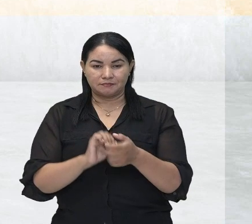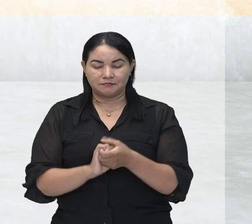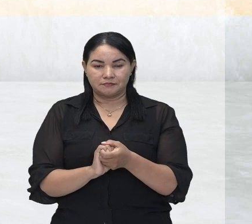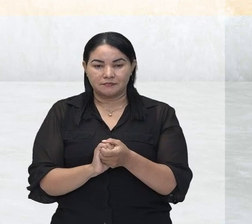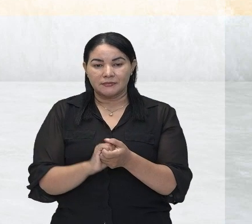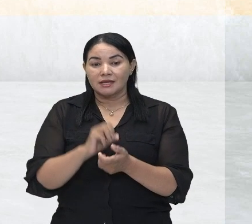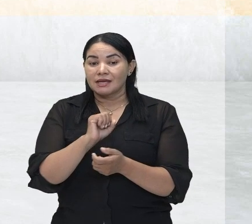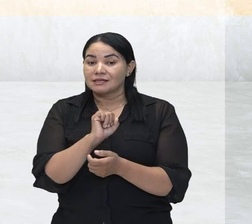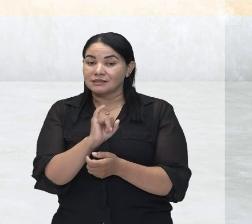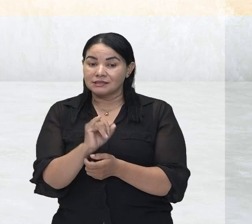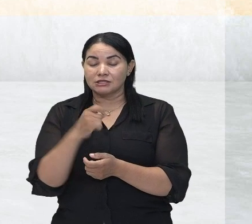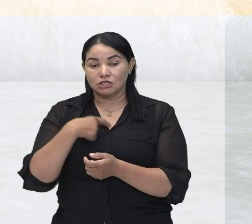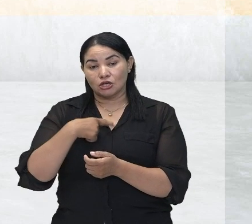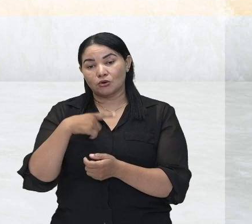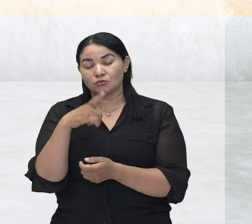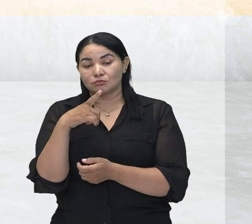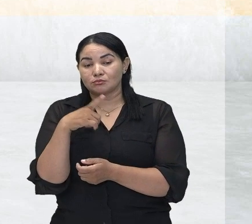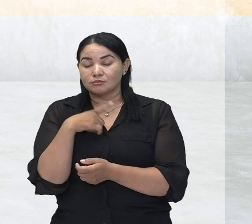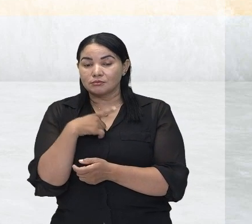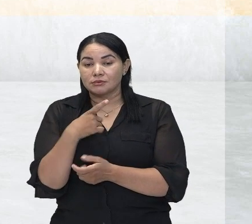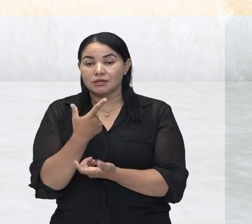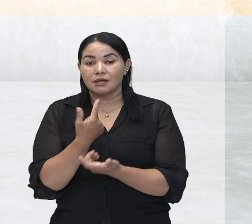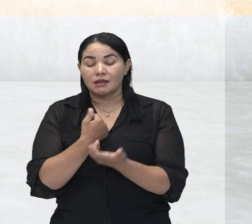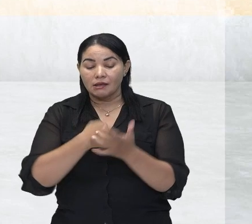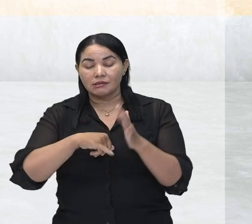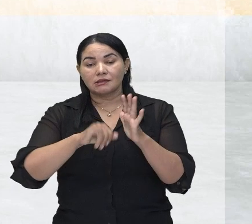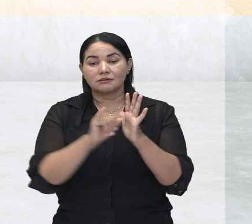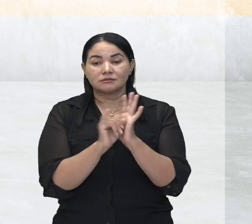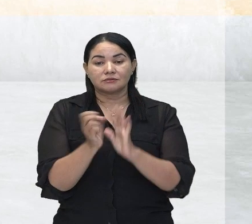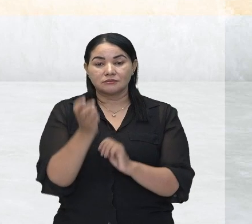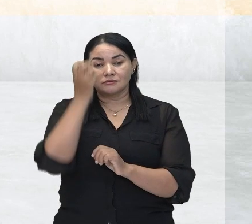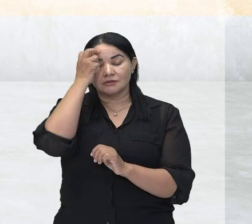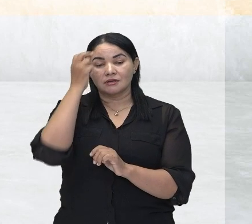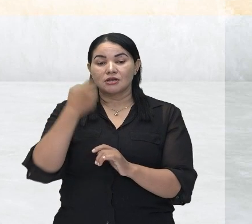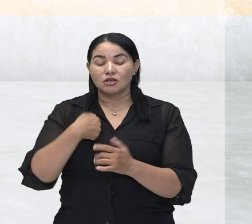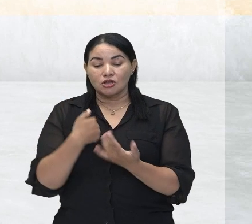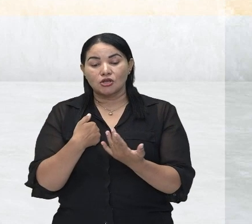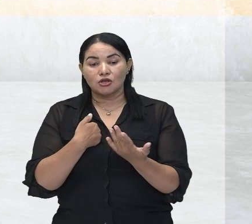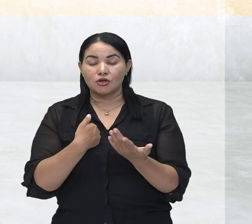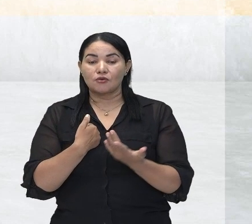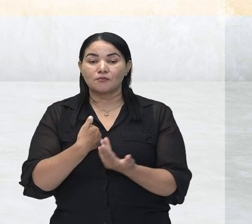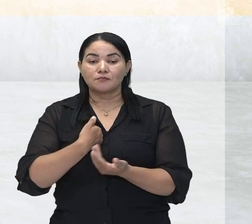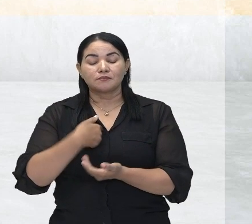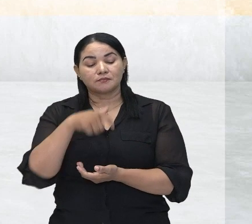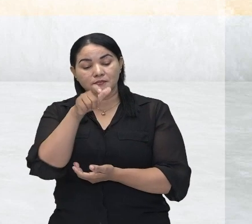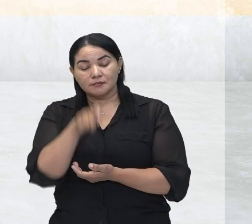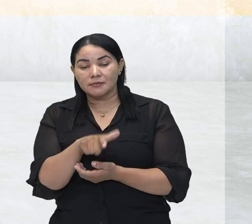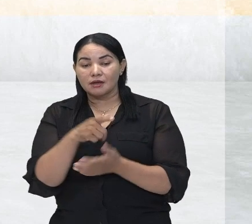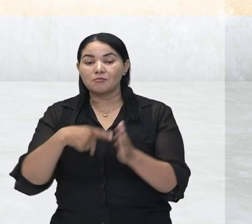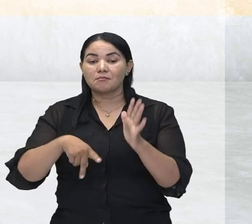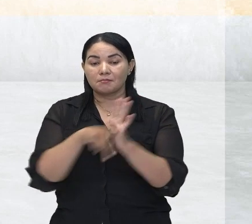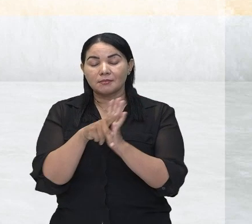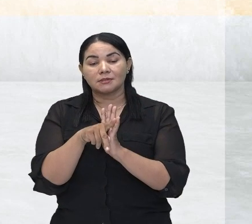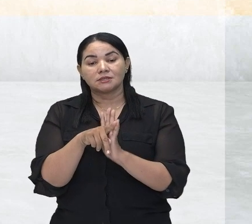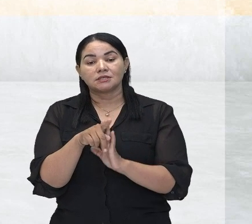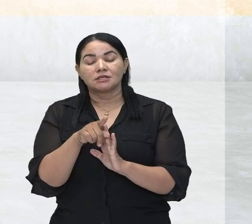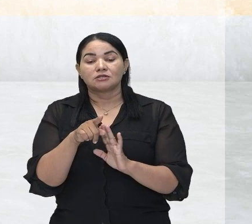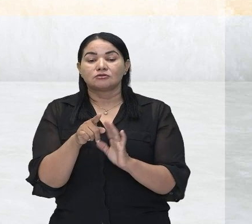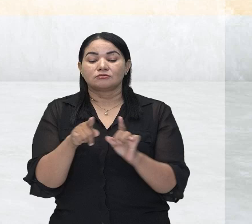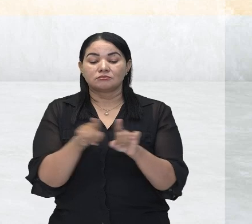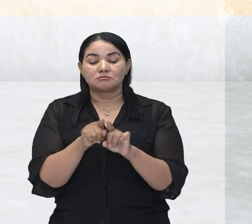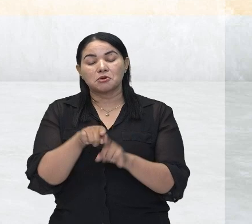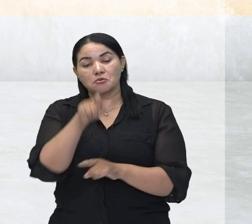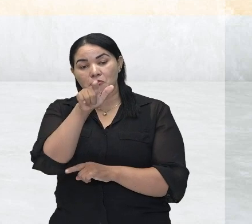identidade, eu me defino ali a partir daquela cultura, como indivíduo, né, que está ali